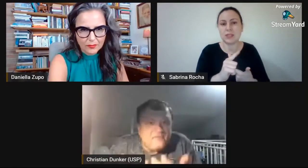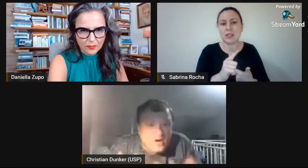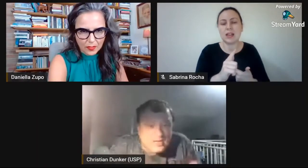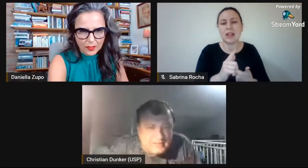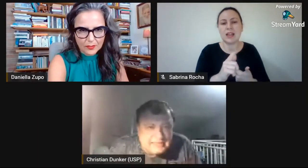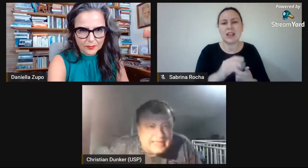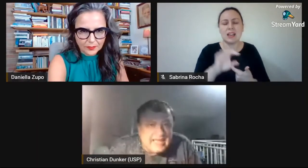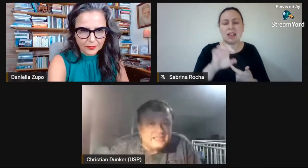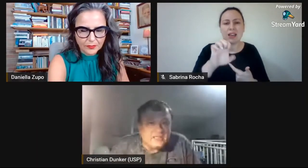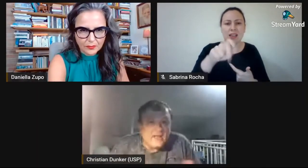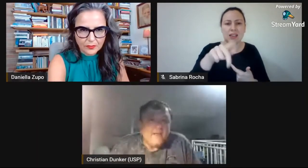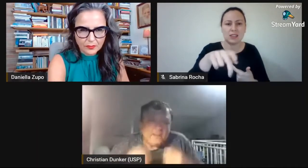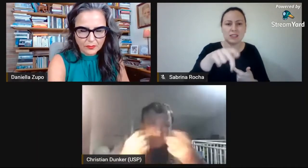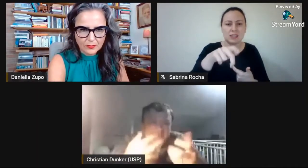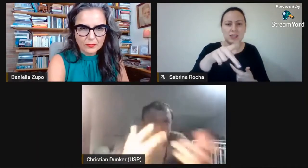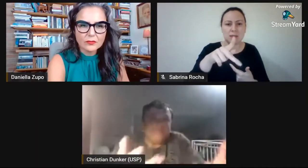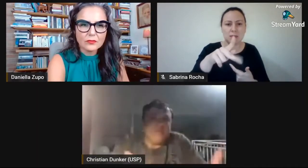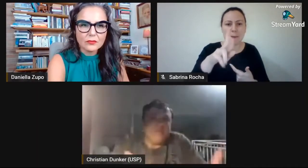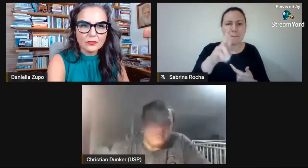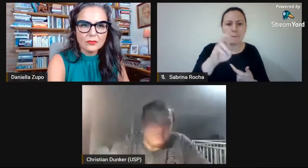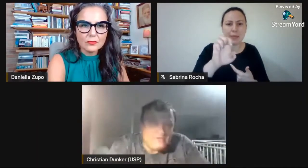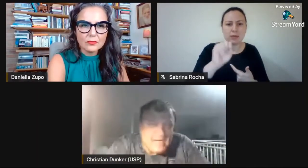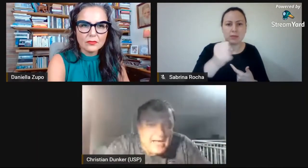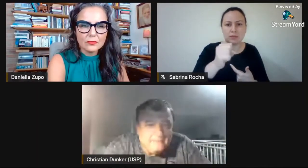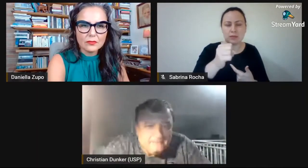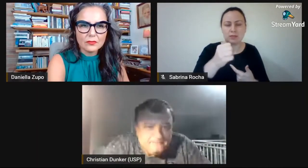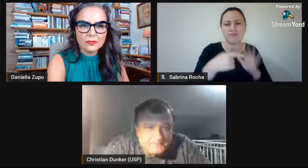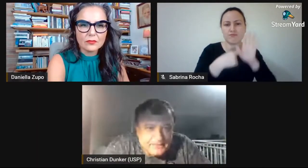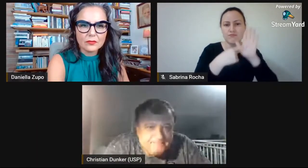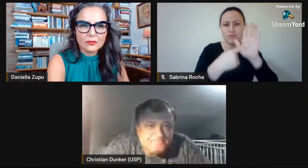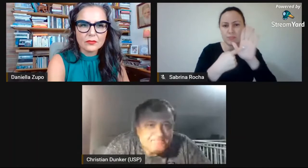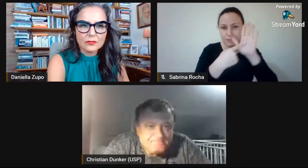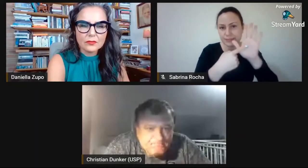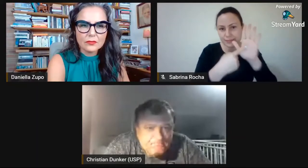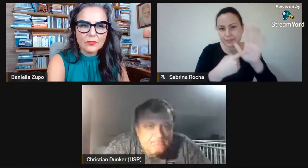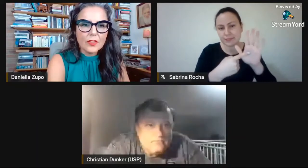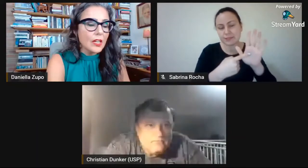de forma estética, para fazer frente ao que virá. Né?